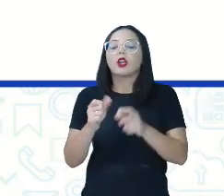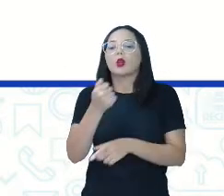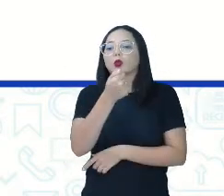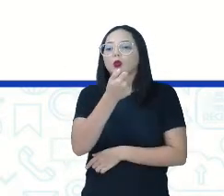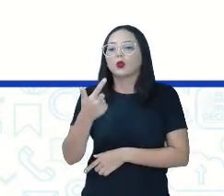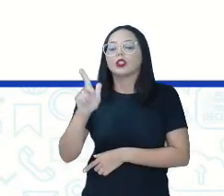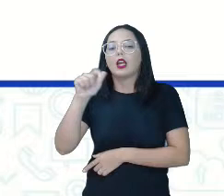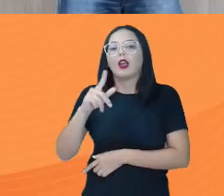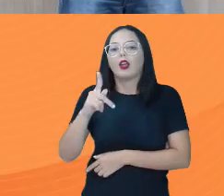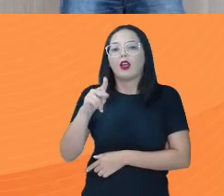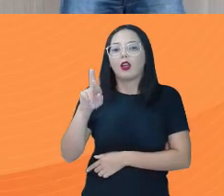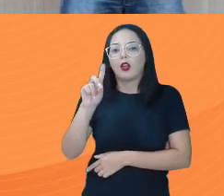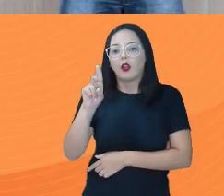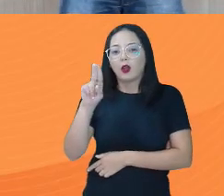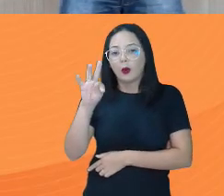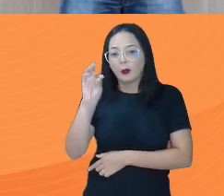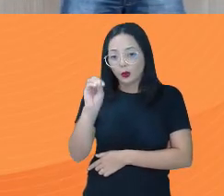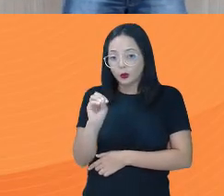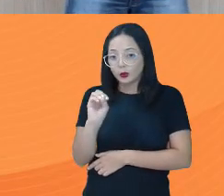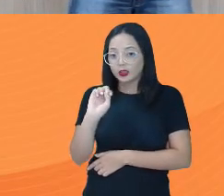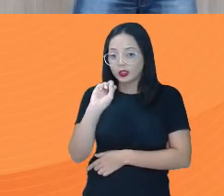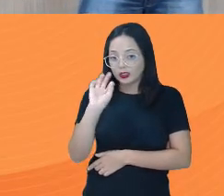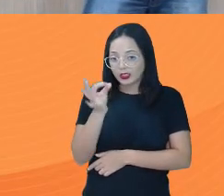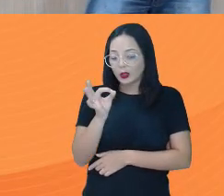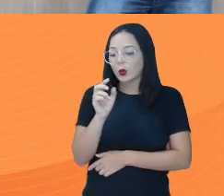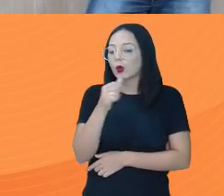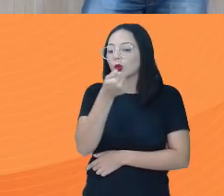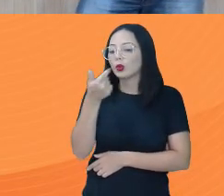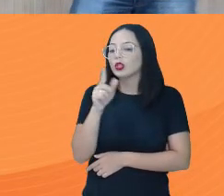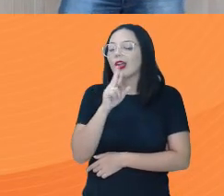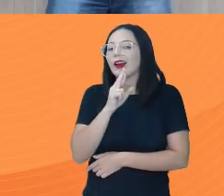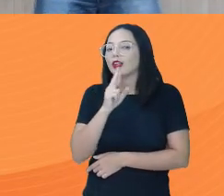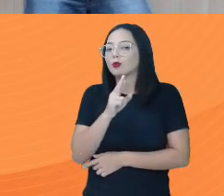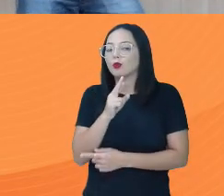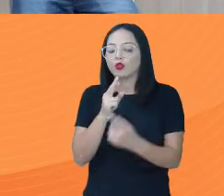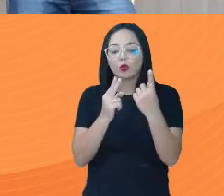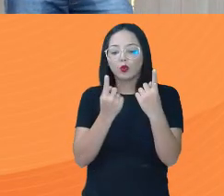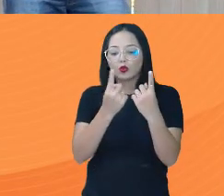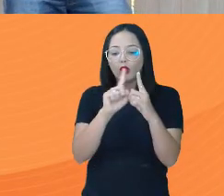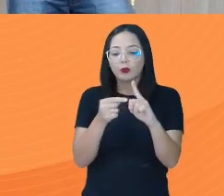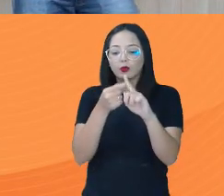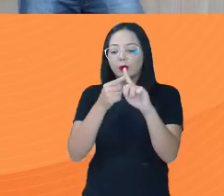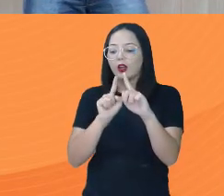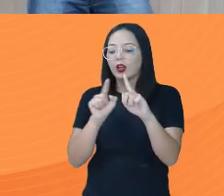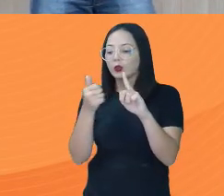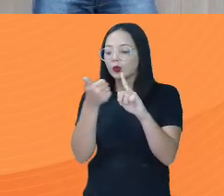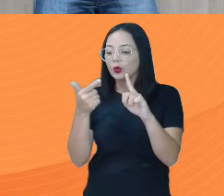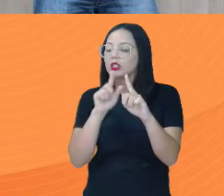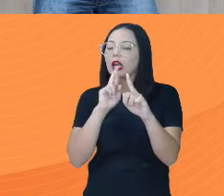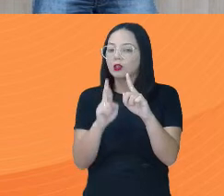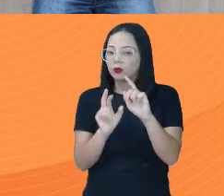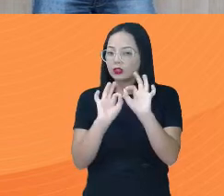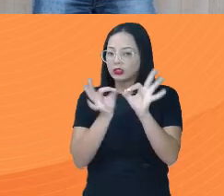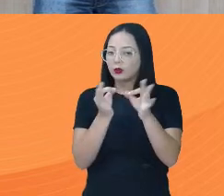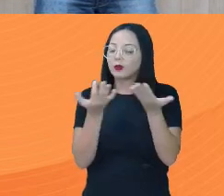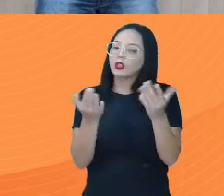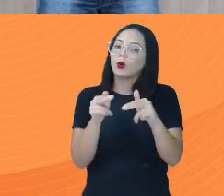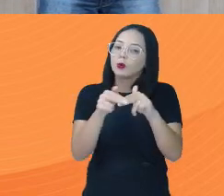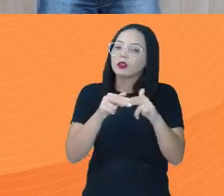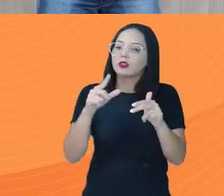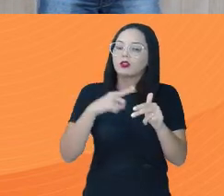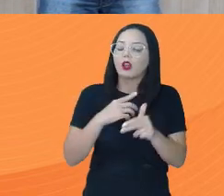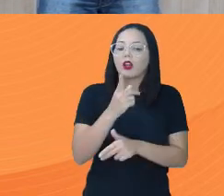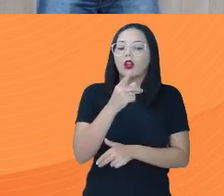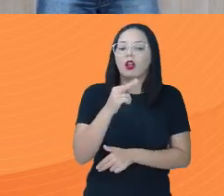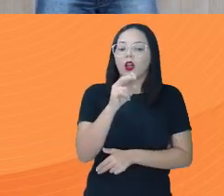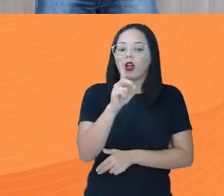12 ele é o produto, ou seja, o 12 ele é o resultado desses dois valores aí, certo? Então, eu tenho aí o produto de